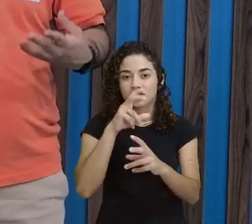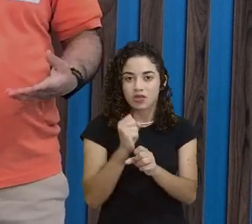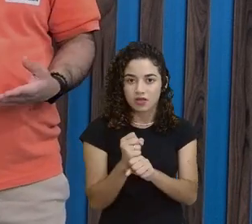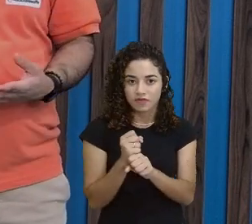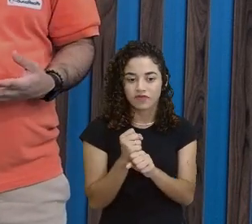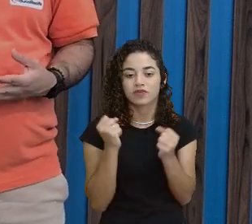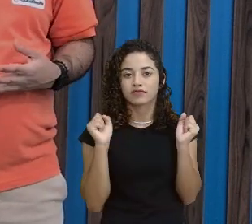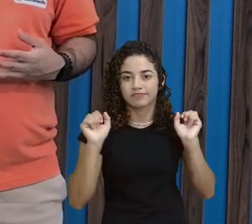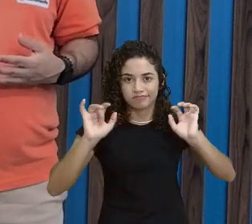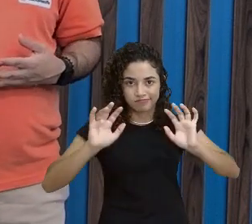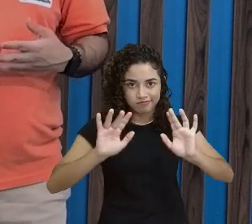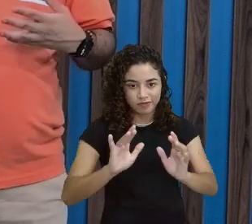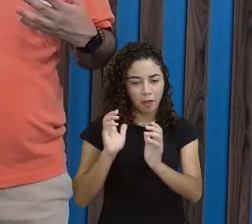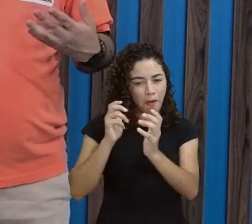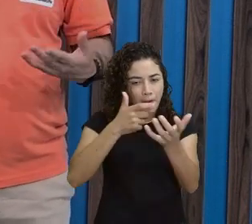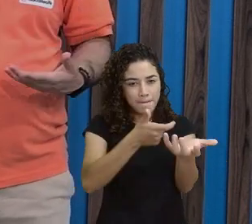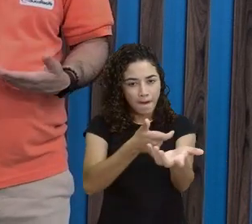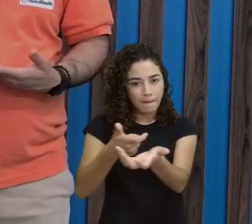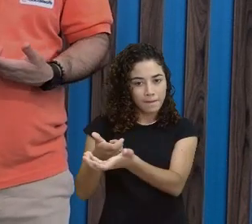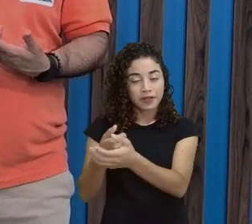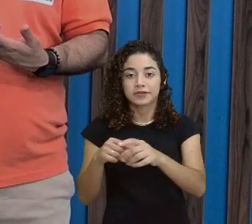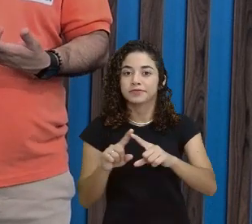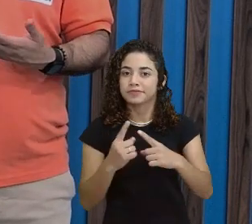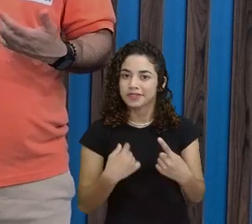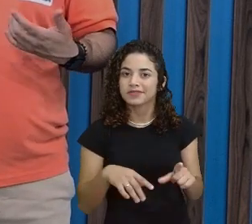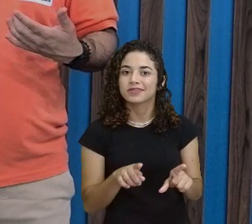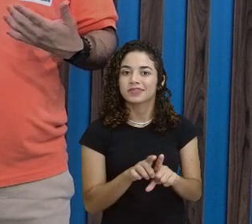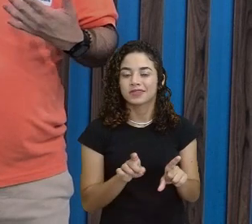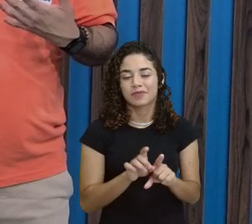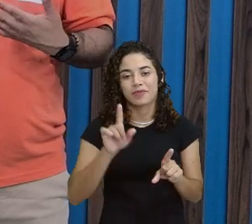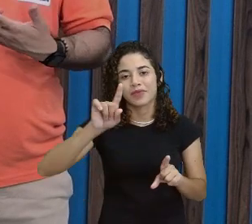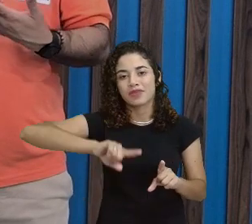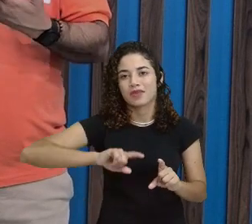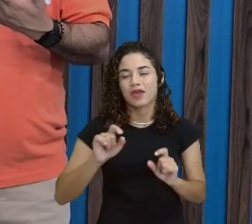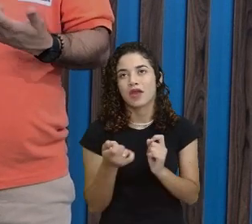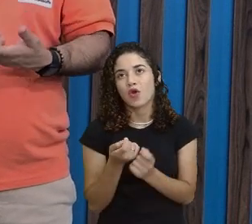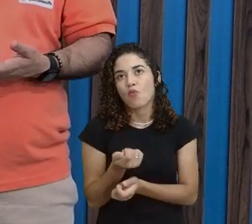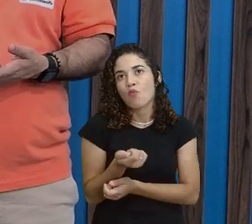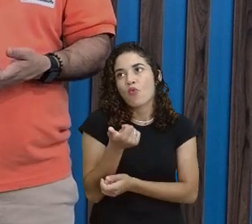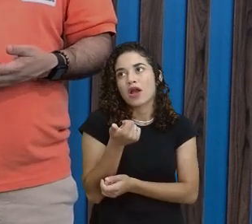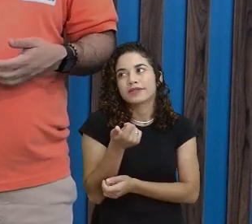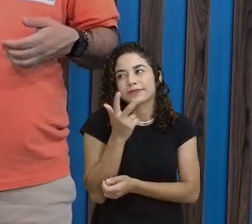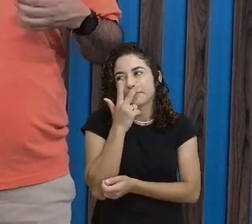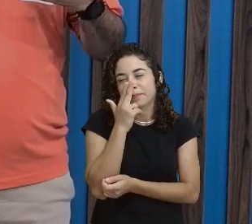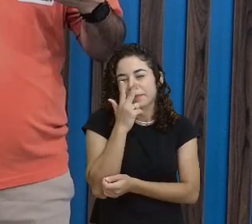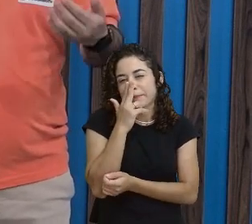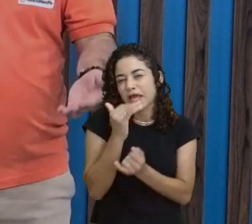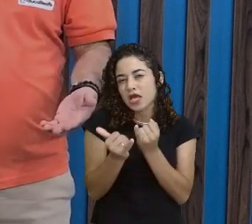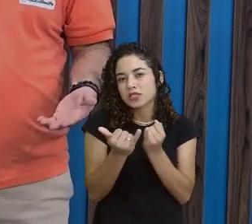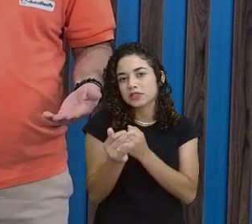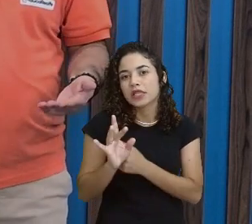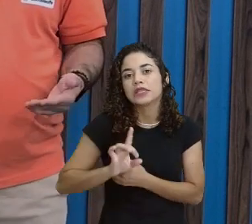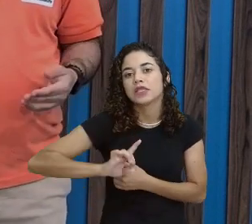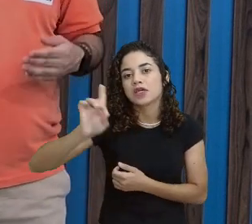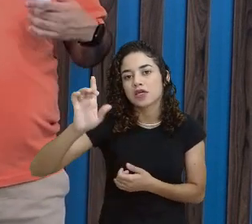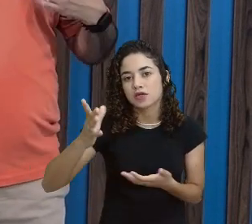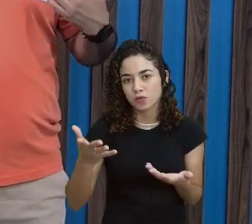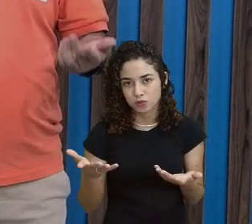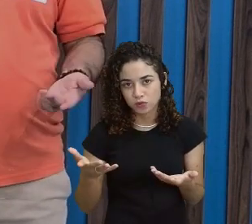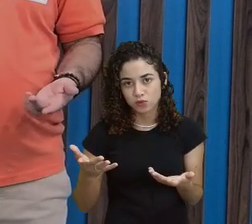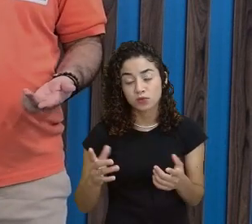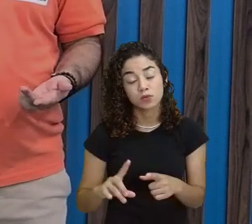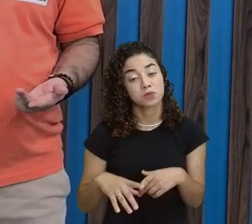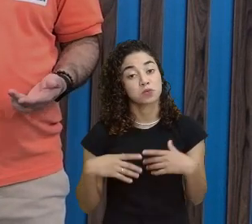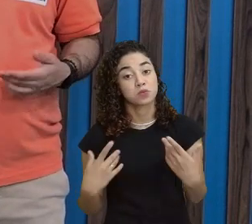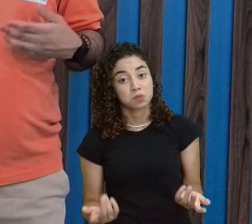era considerado também uma divindade, né? Ele era considerado quase como um deus, né? Então, o que vai acontecer é que